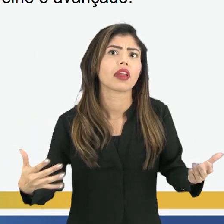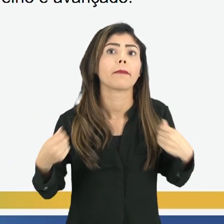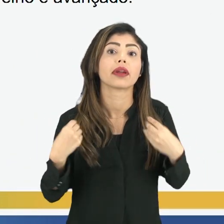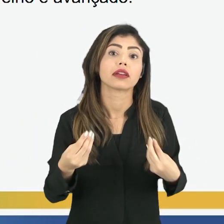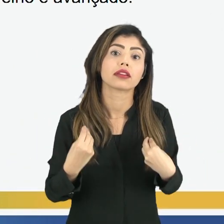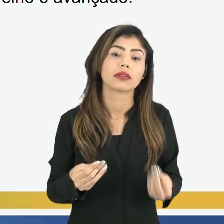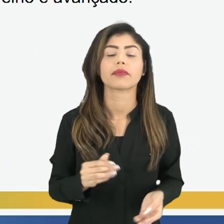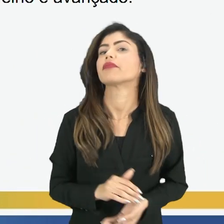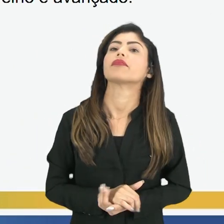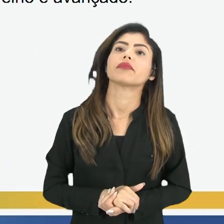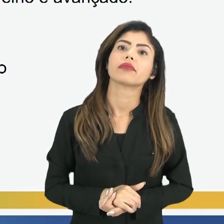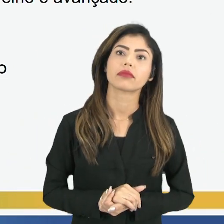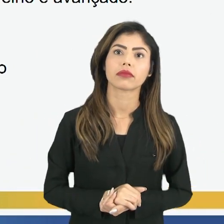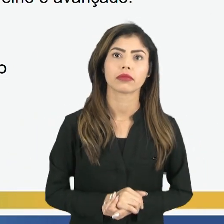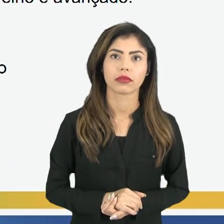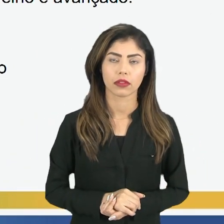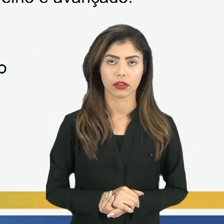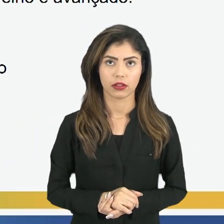para quê?